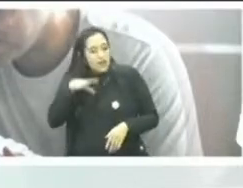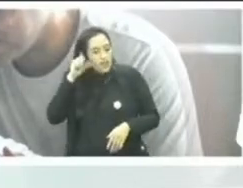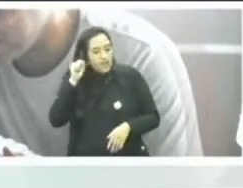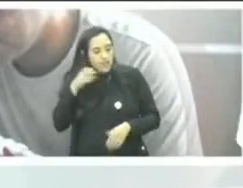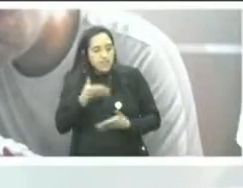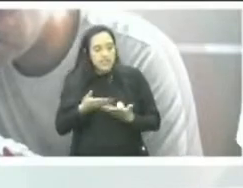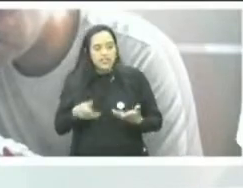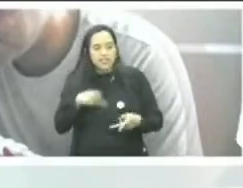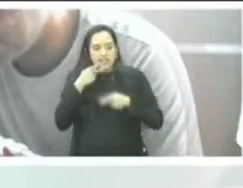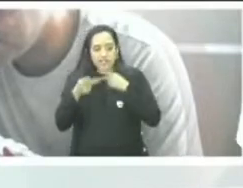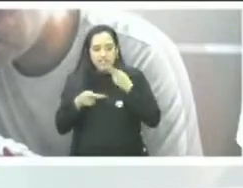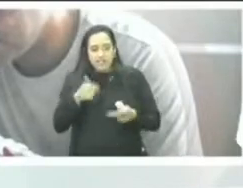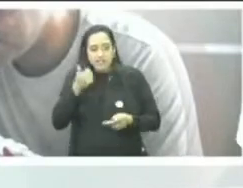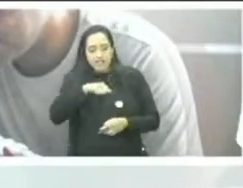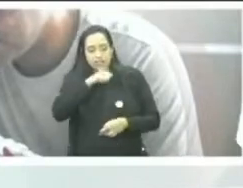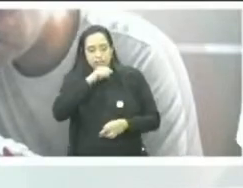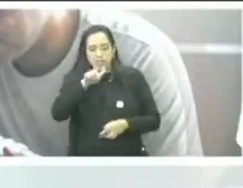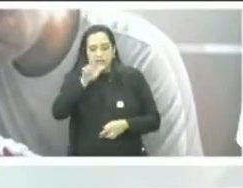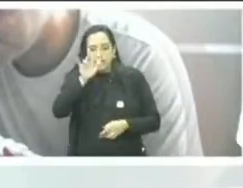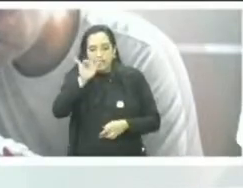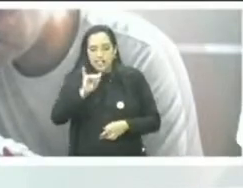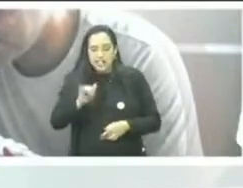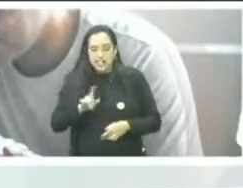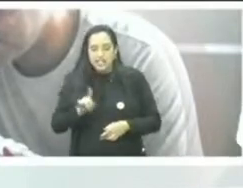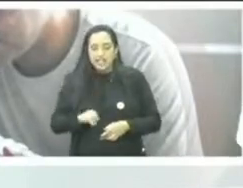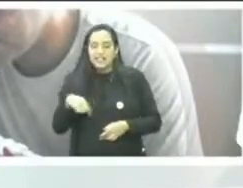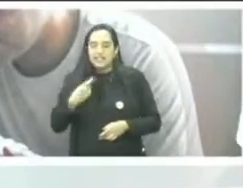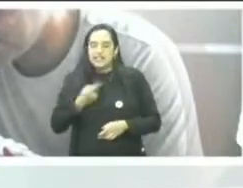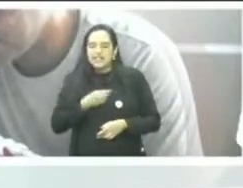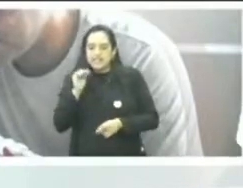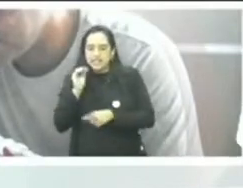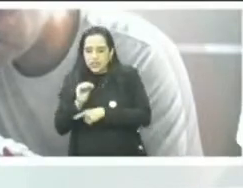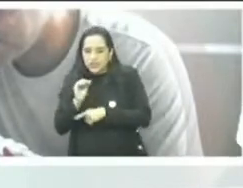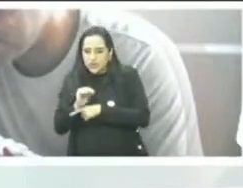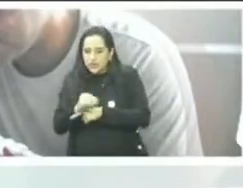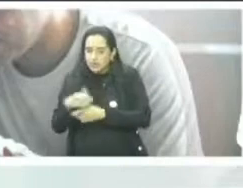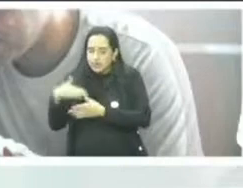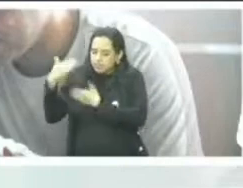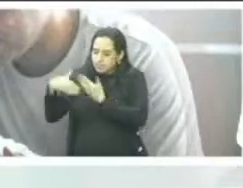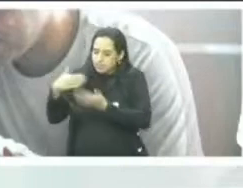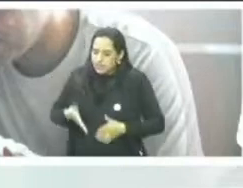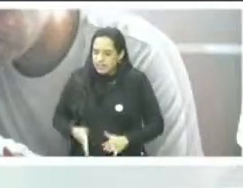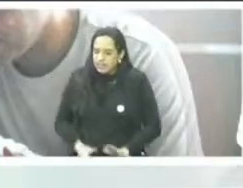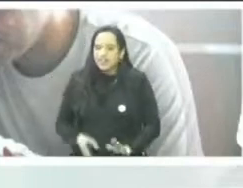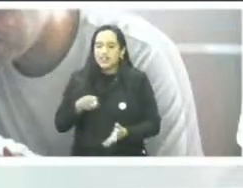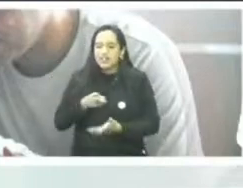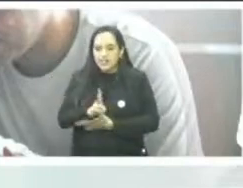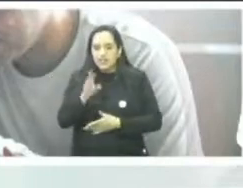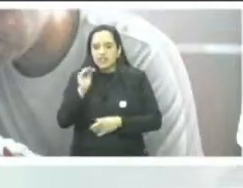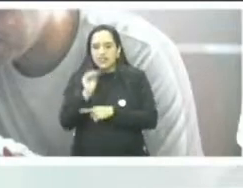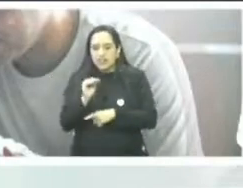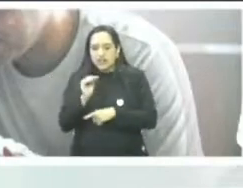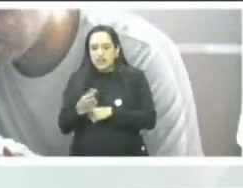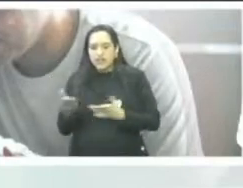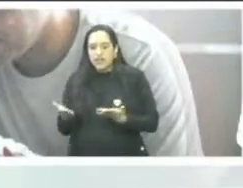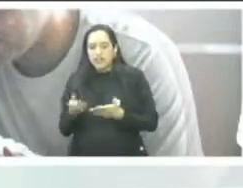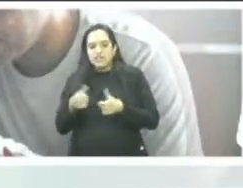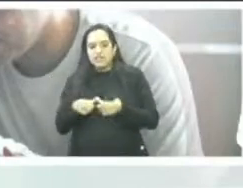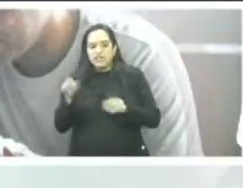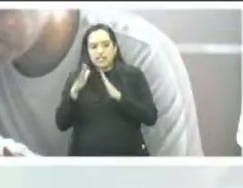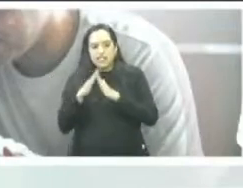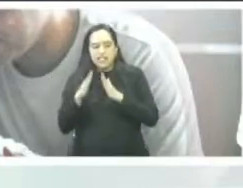da Liz, uma bebê que a gente cuidou desde que nasceu e que segue cuidando agora que ela está em casa.